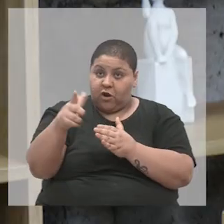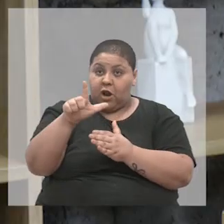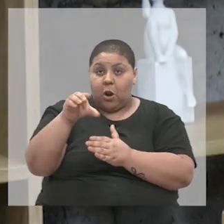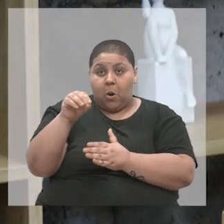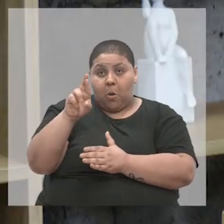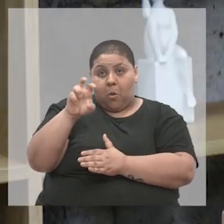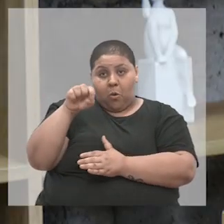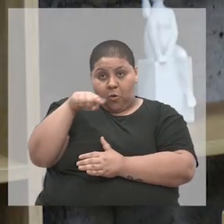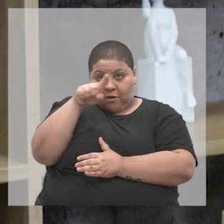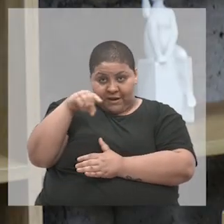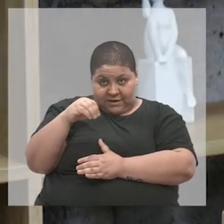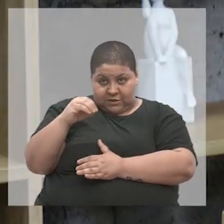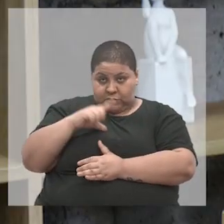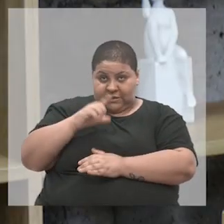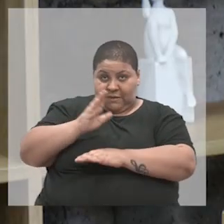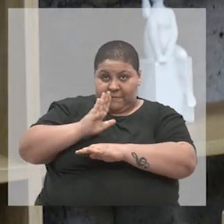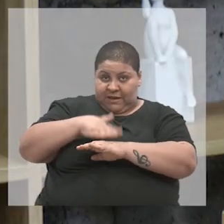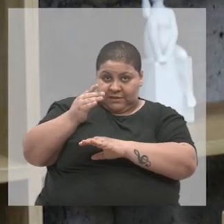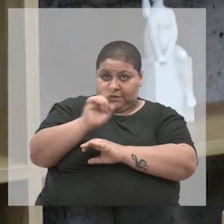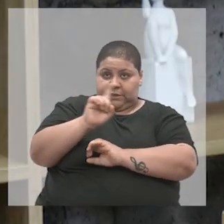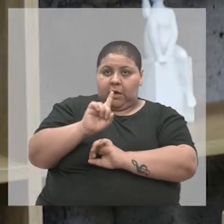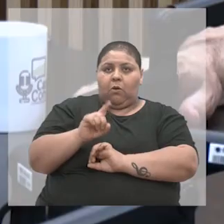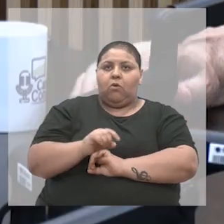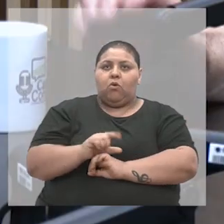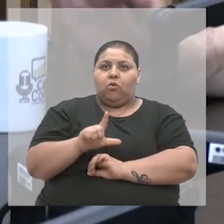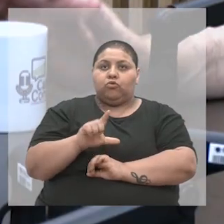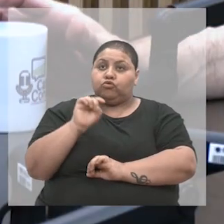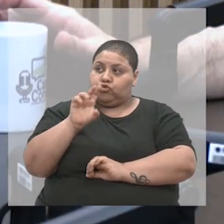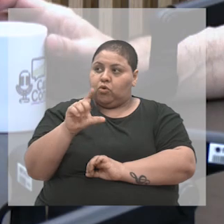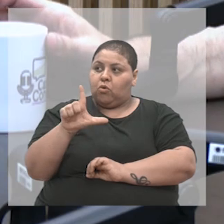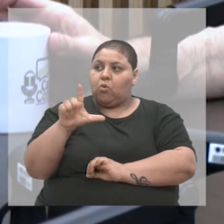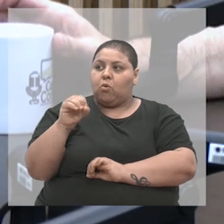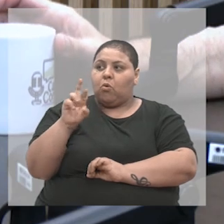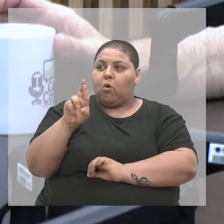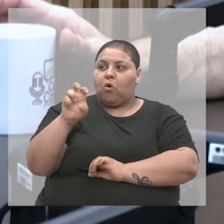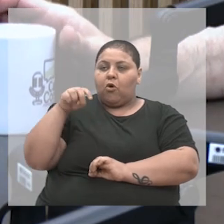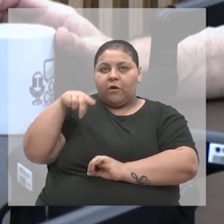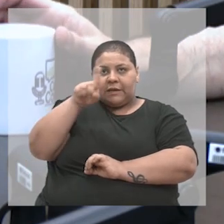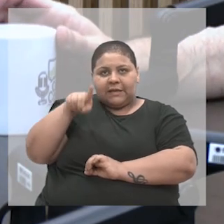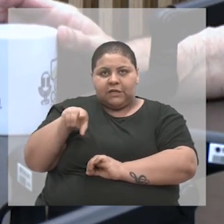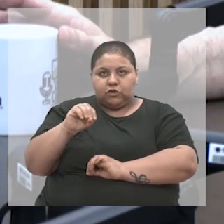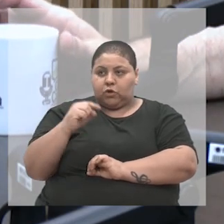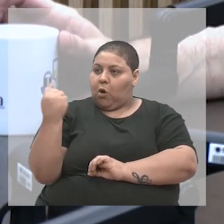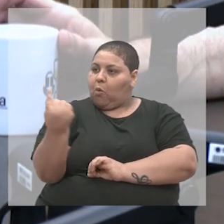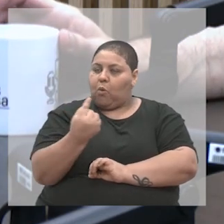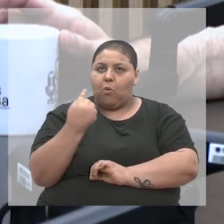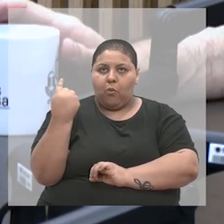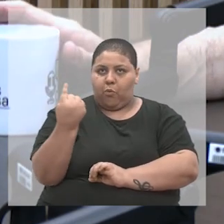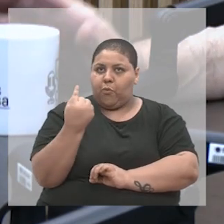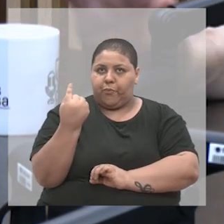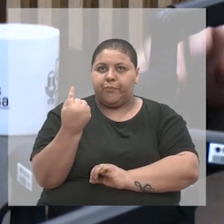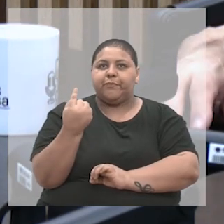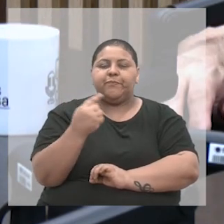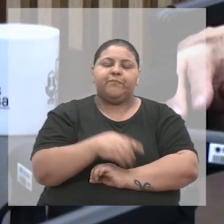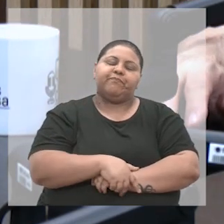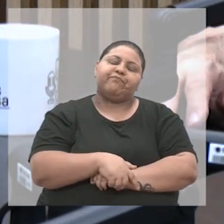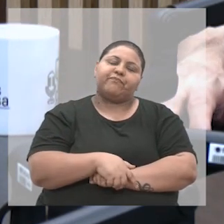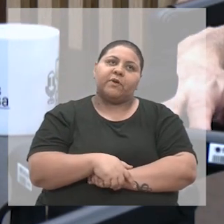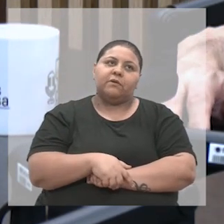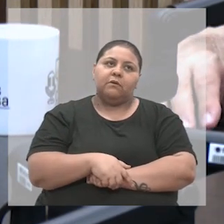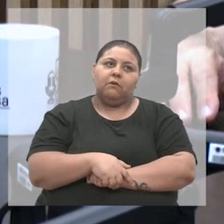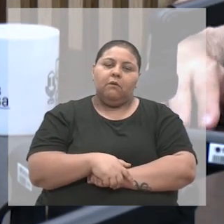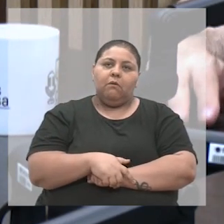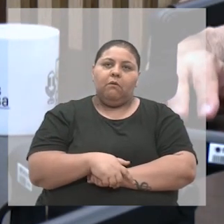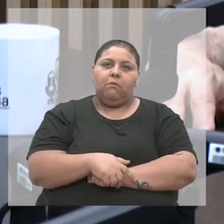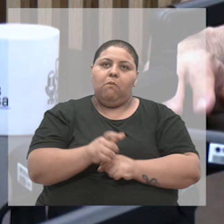atletas de fora para essa equipe adulta? Só... Não. O Lourenço é o único. É o único. O Lourenço é o único aí, tal,